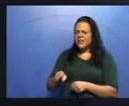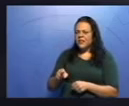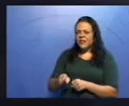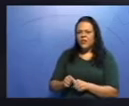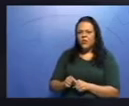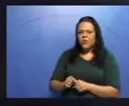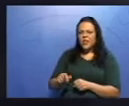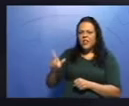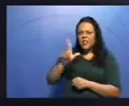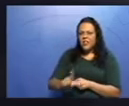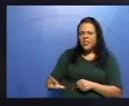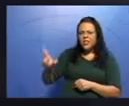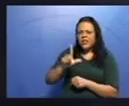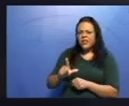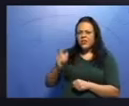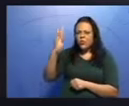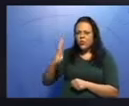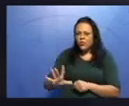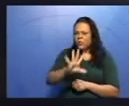literatura brasileira.